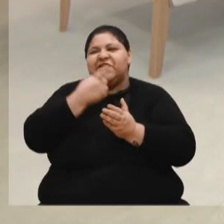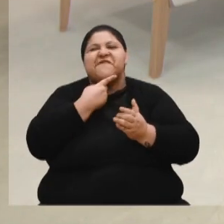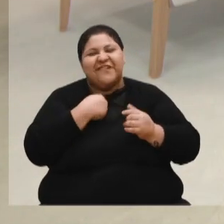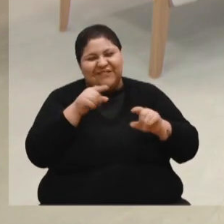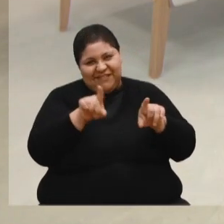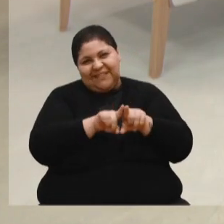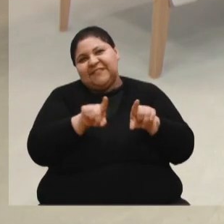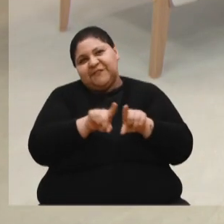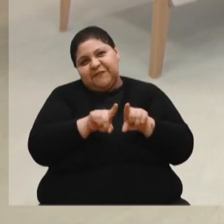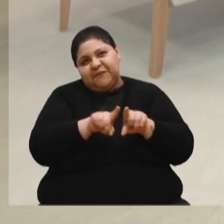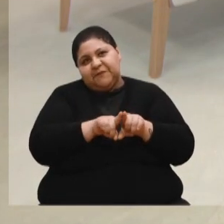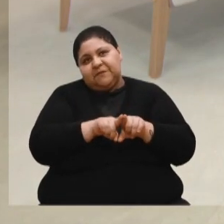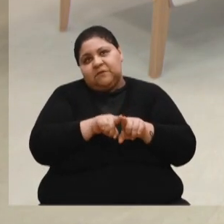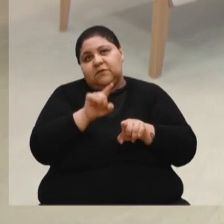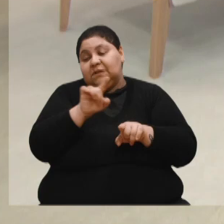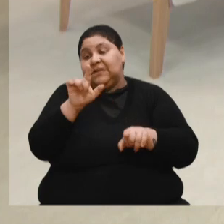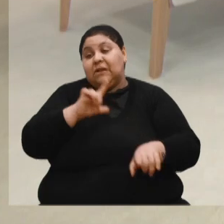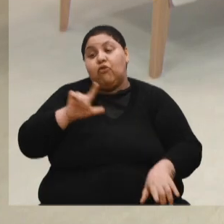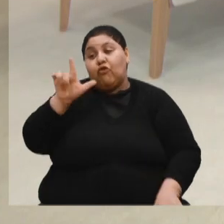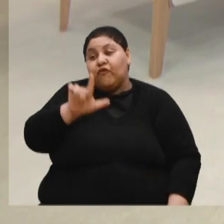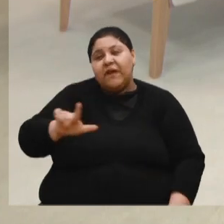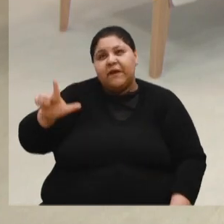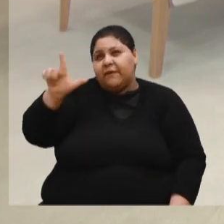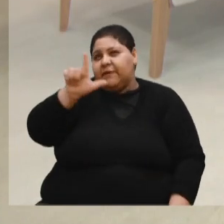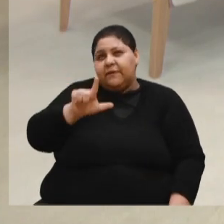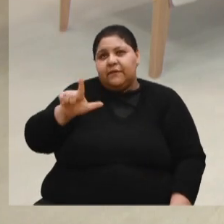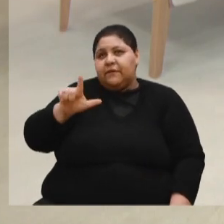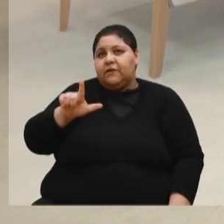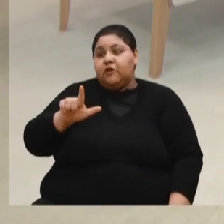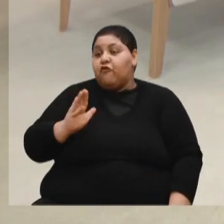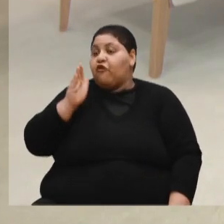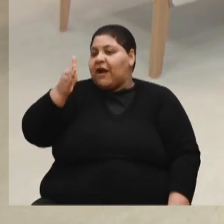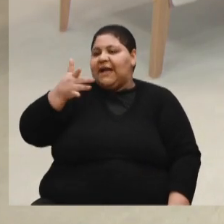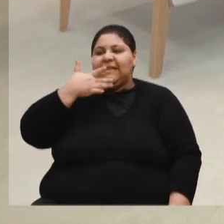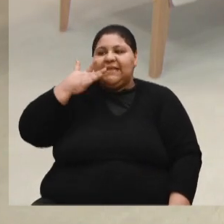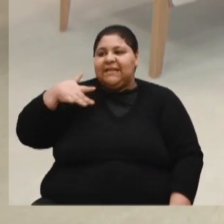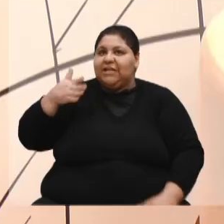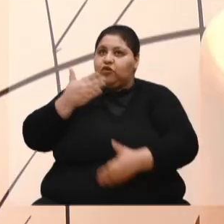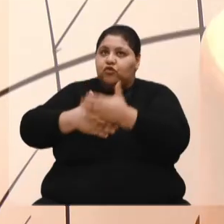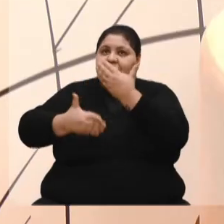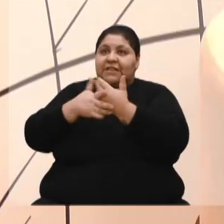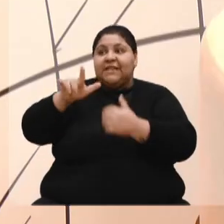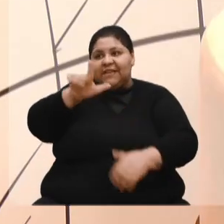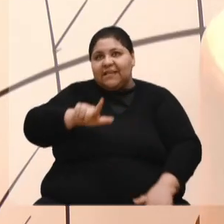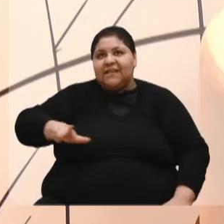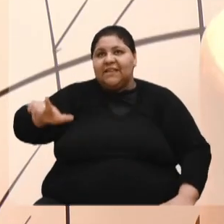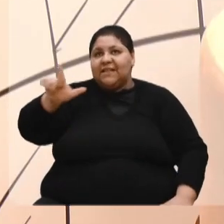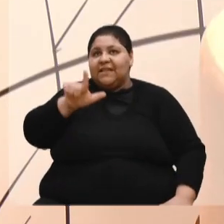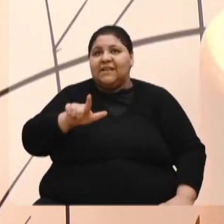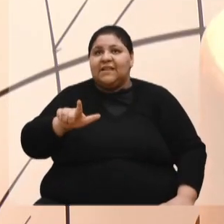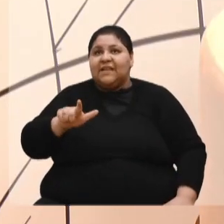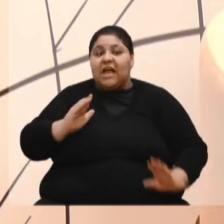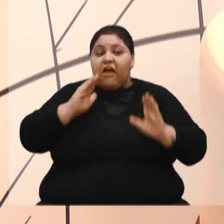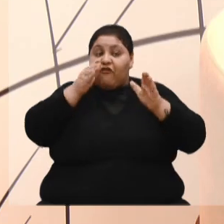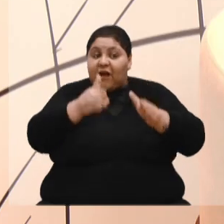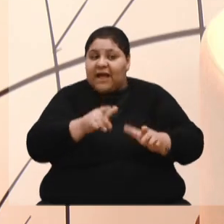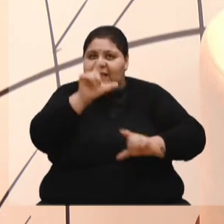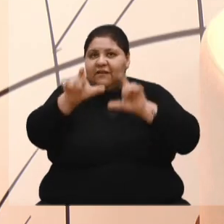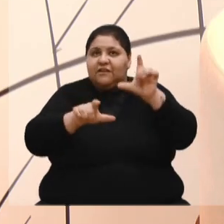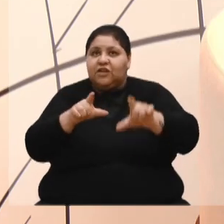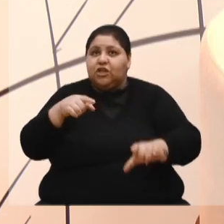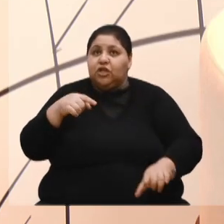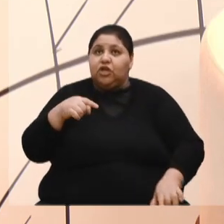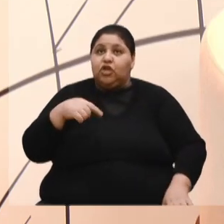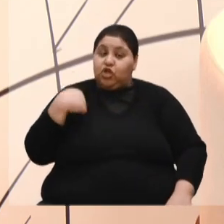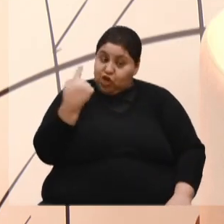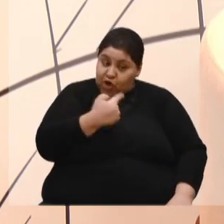dessa obra. Não há literatura essencialmente para a criança. Né? Toda a literatura é a literatura para os seres humanos. Nós